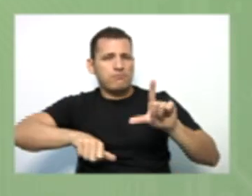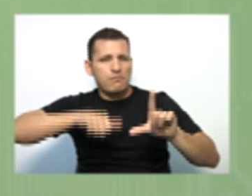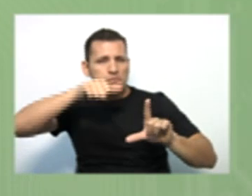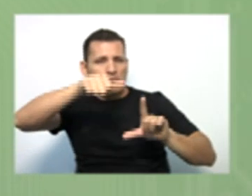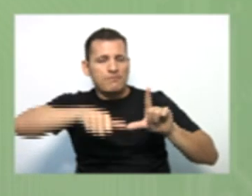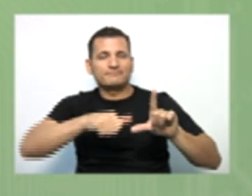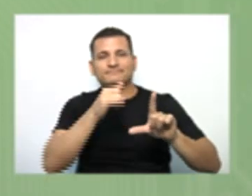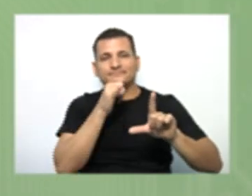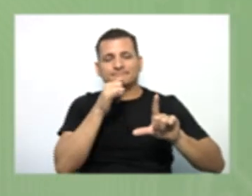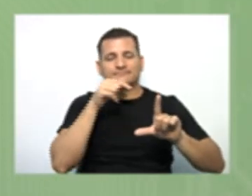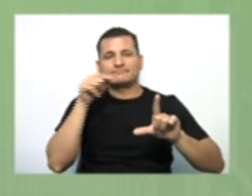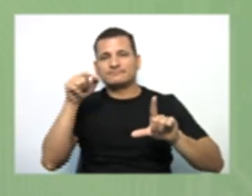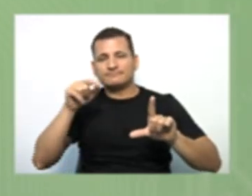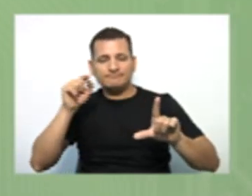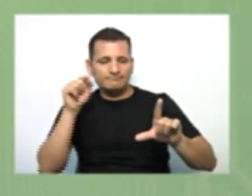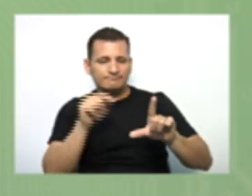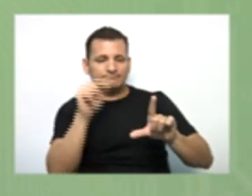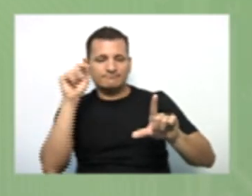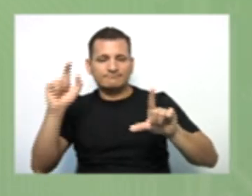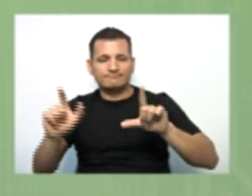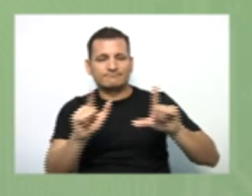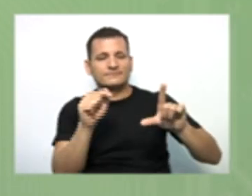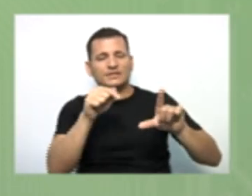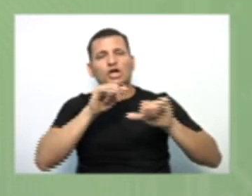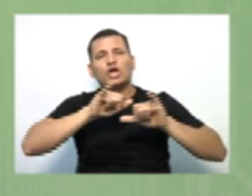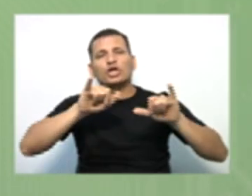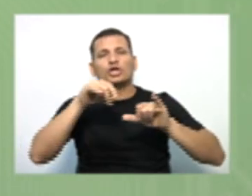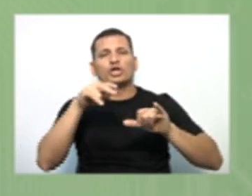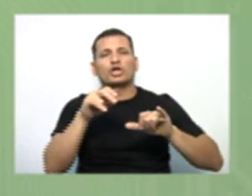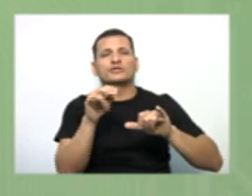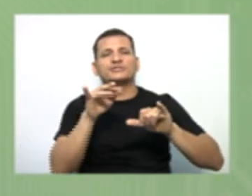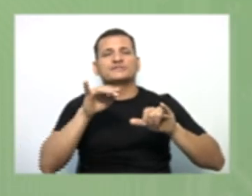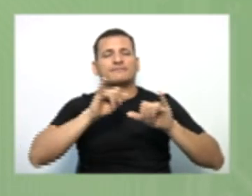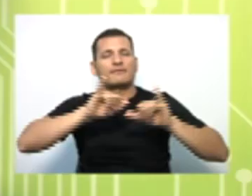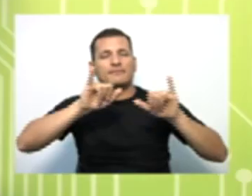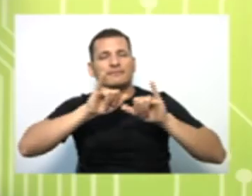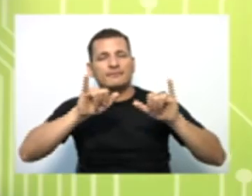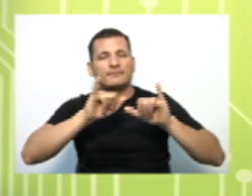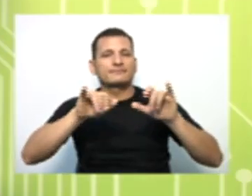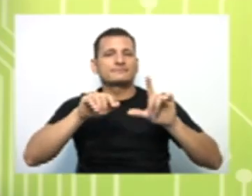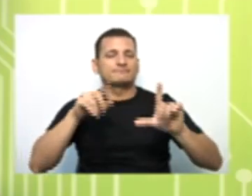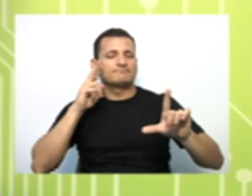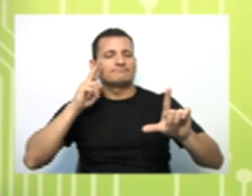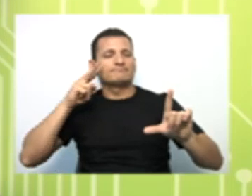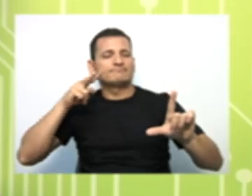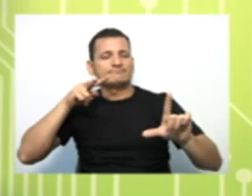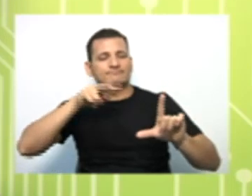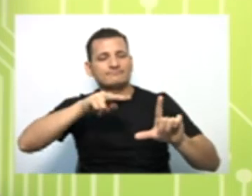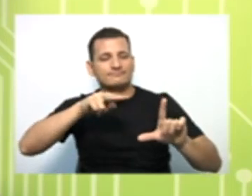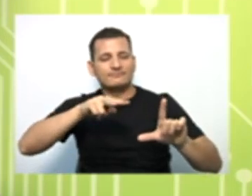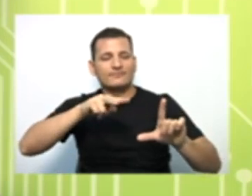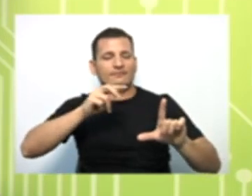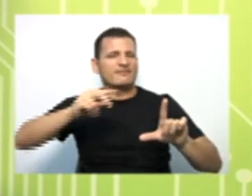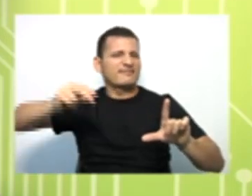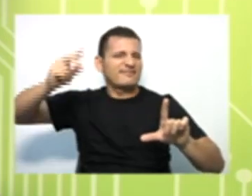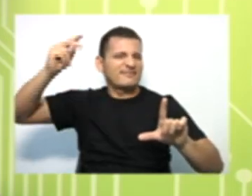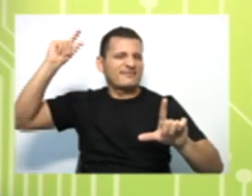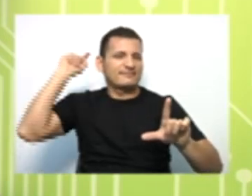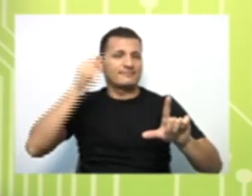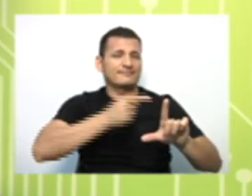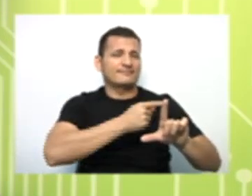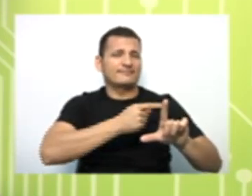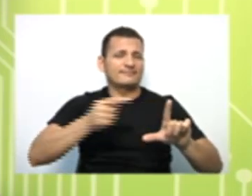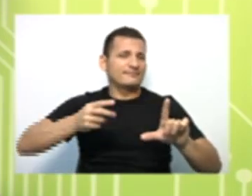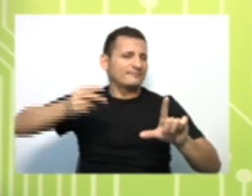de notícias, que eu já vi bastante por aqui. Você vai entrar no site de notícia, tá lá a notícia, ó, da semana